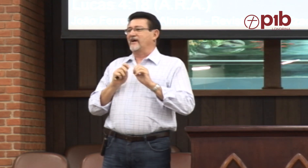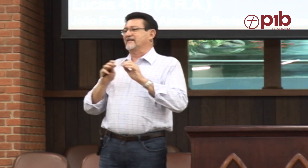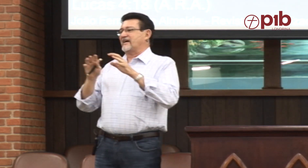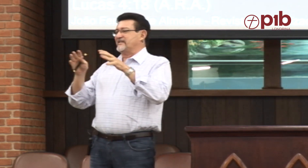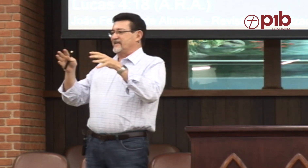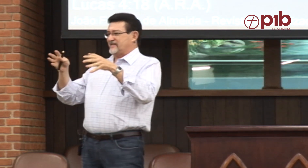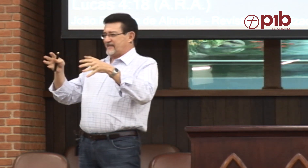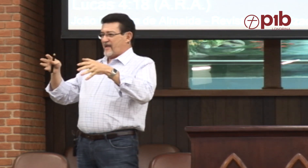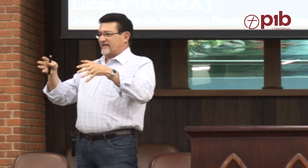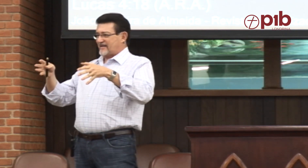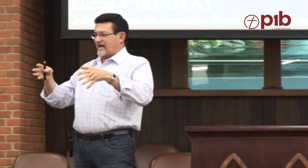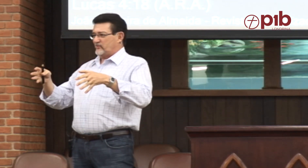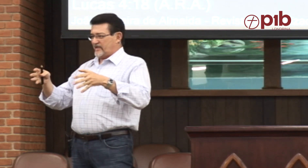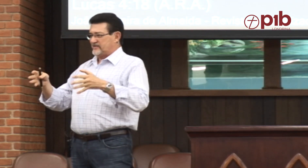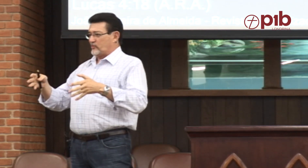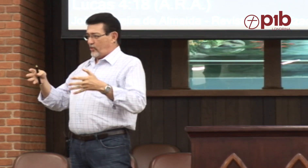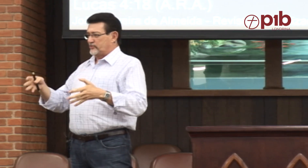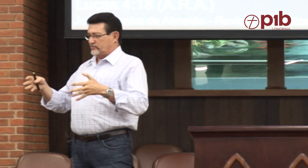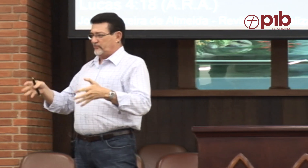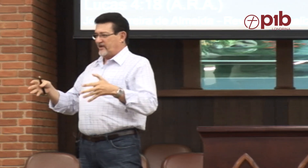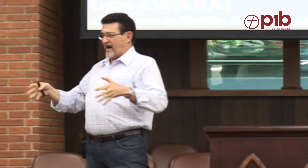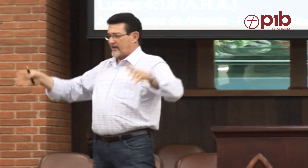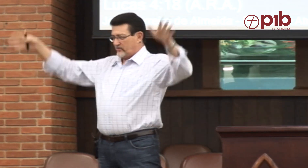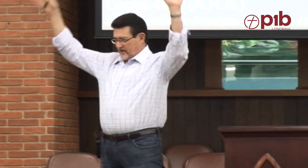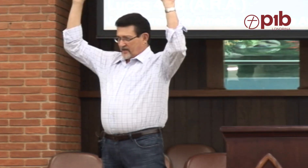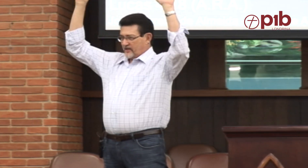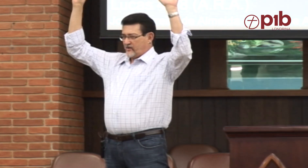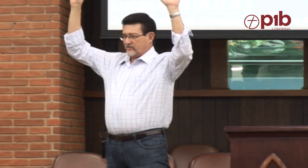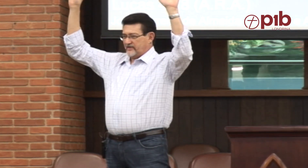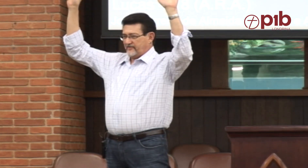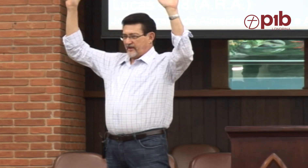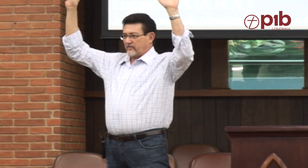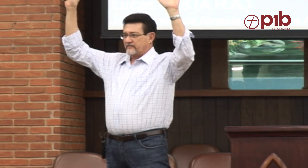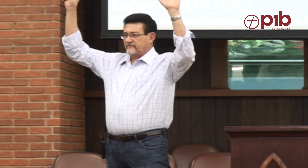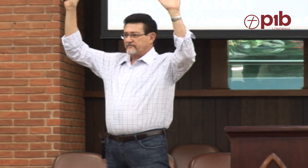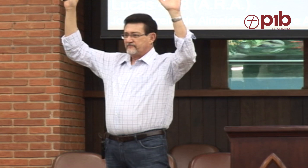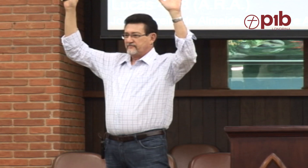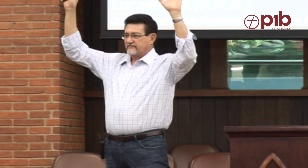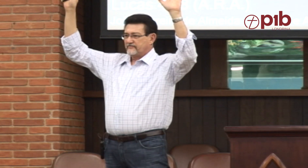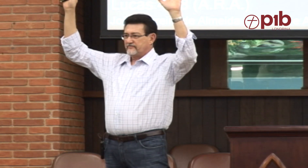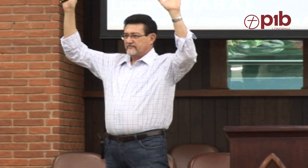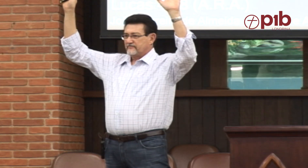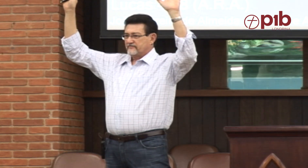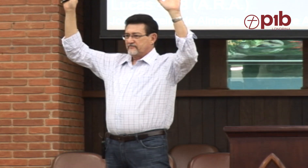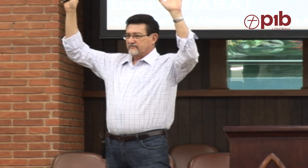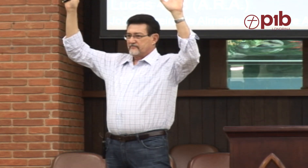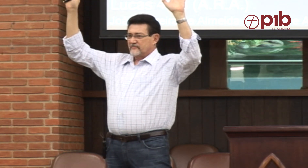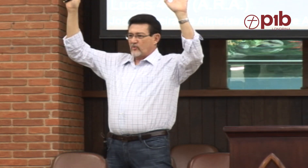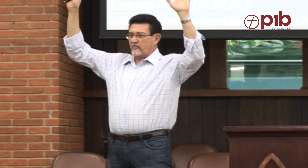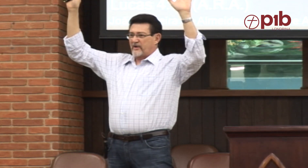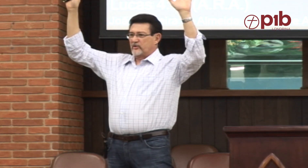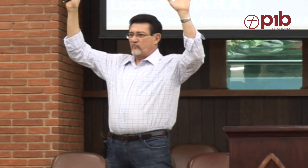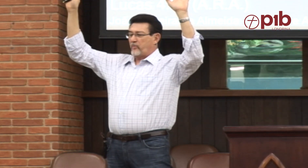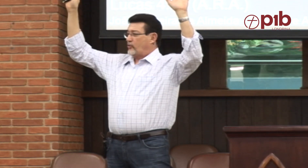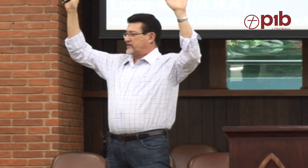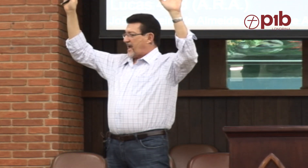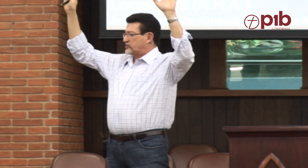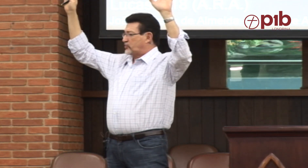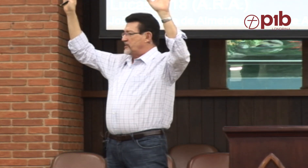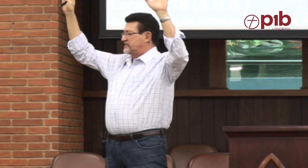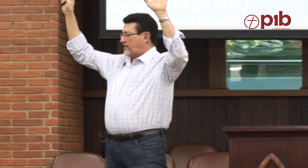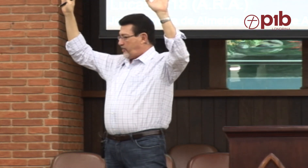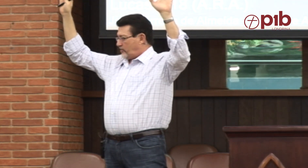e quanta gente tem entrado nesse conto do vigário inclusive eu comprando